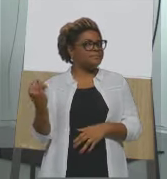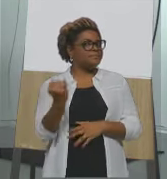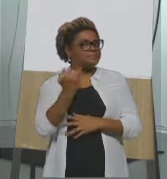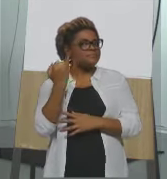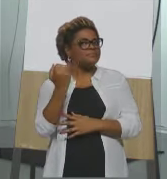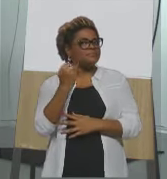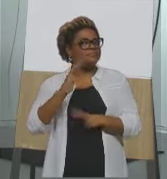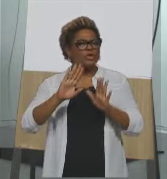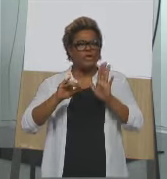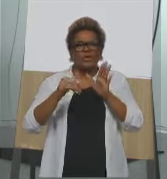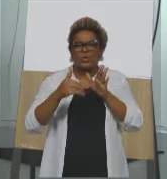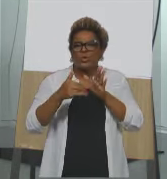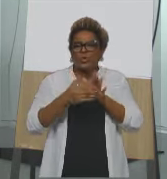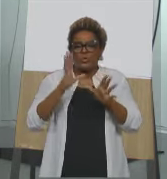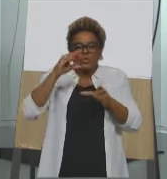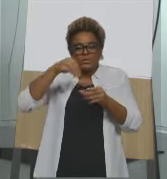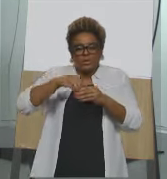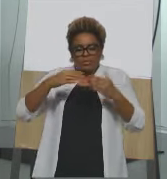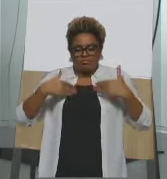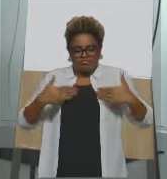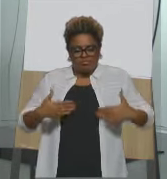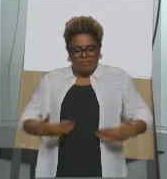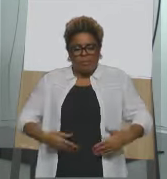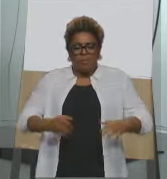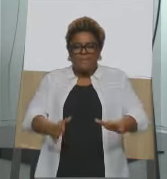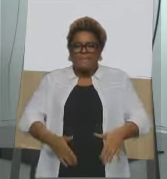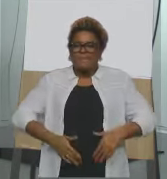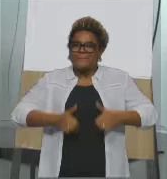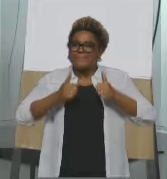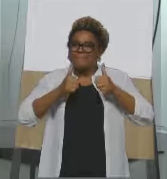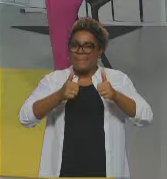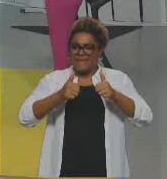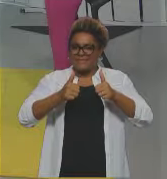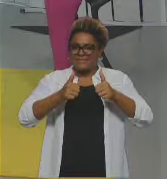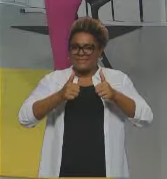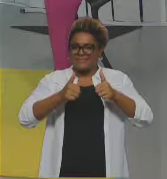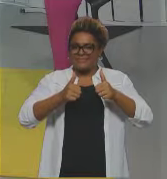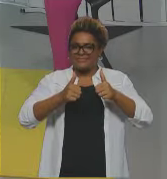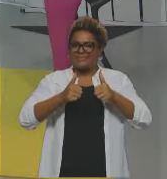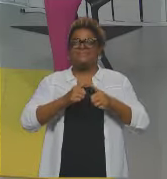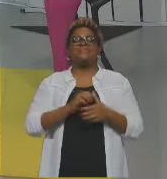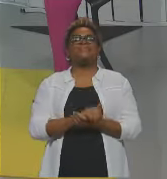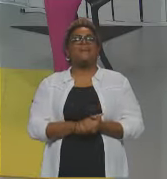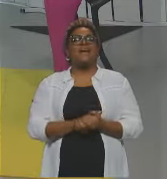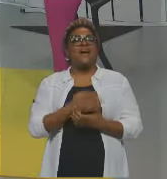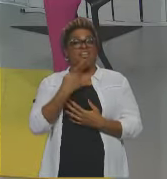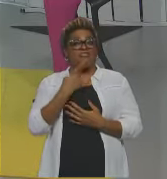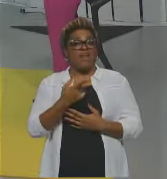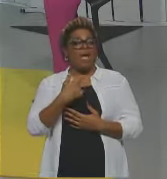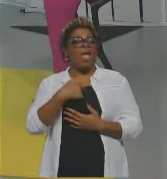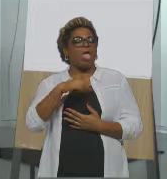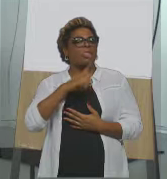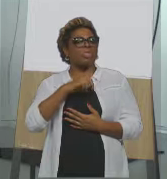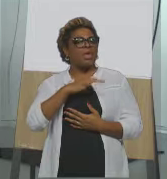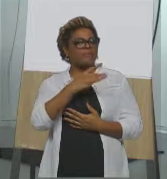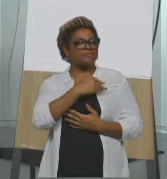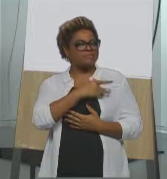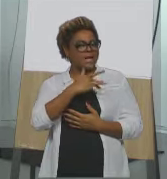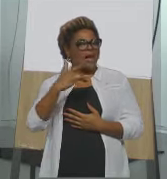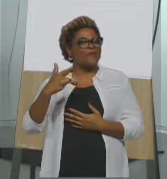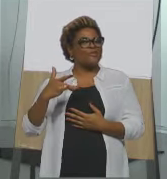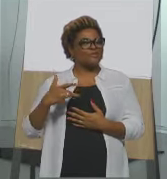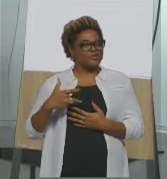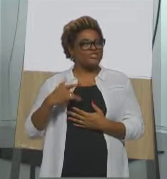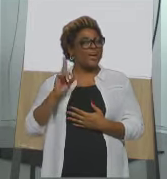todos os nossos órgãos estejam funcionando bem para o seu corpo estar em harmonia e você falar, eu tenho saúde. O que é saúde? Esse